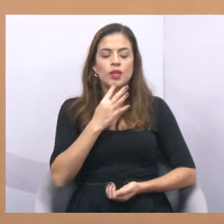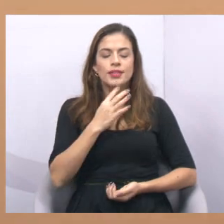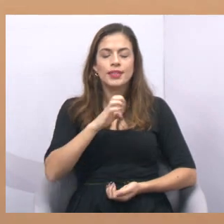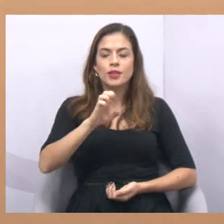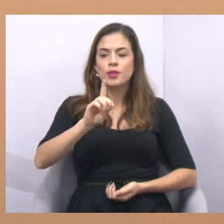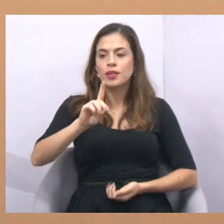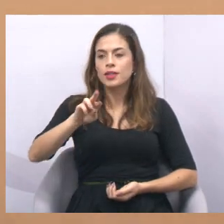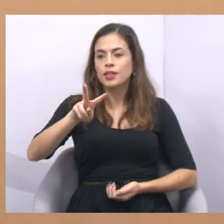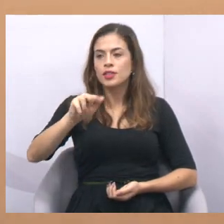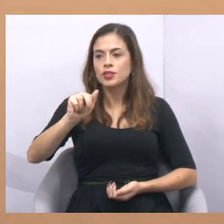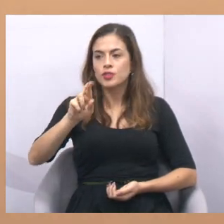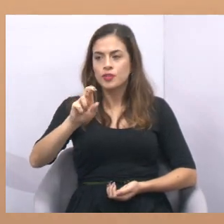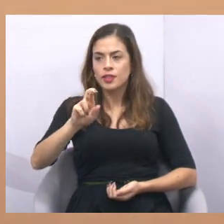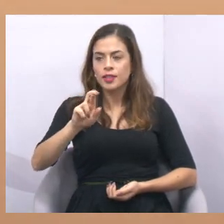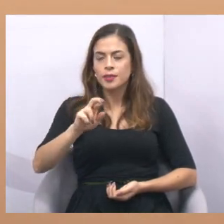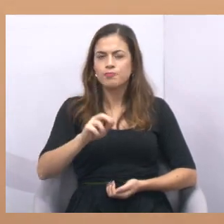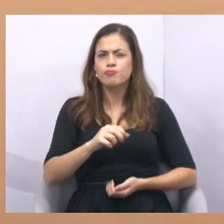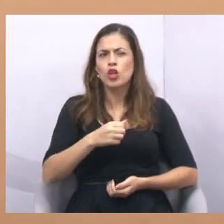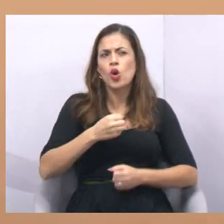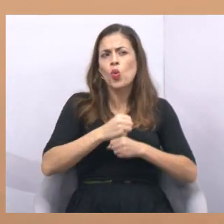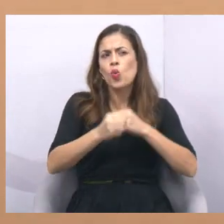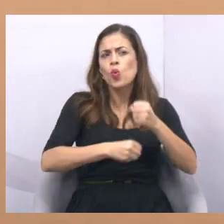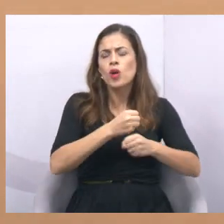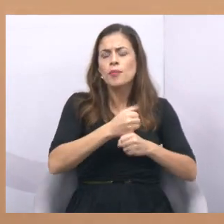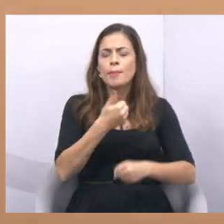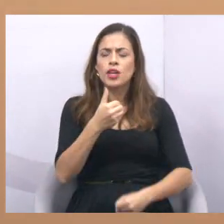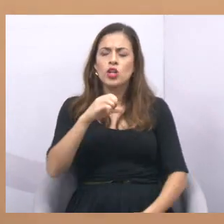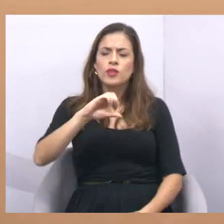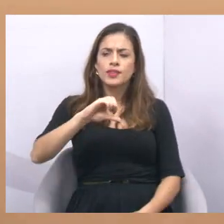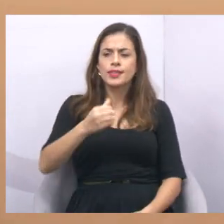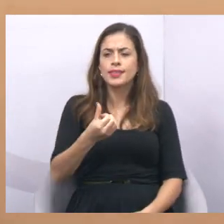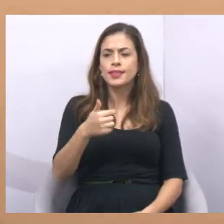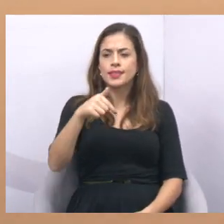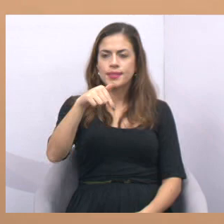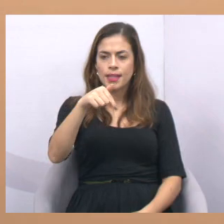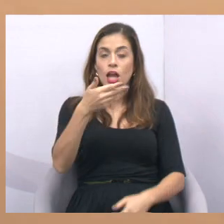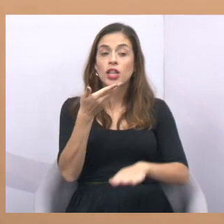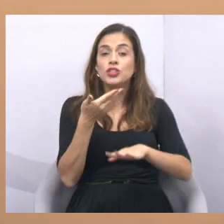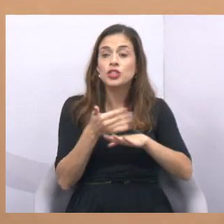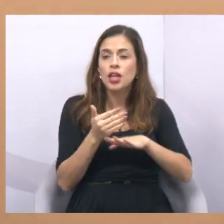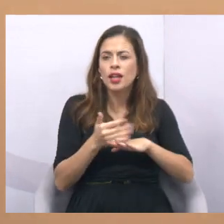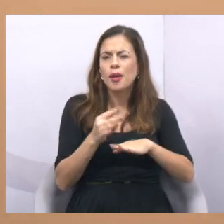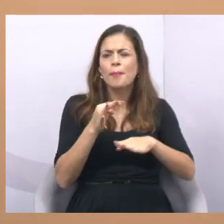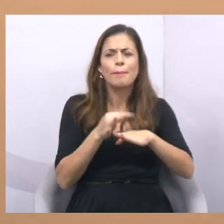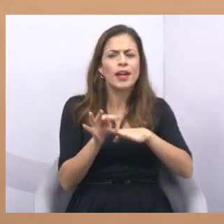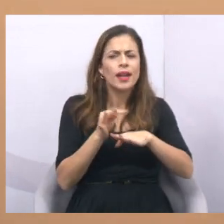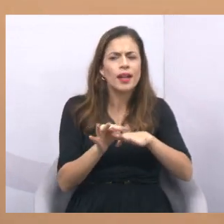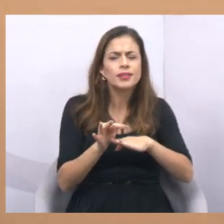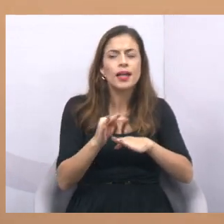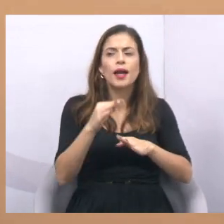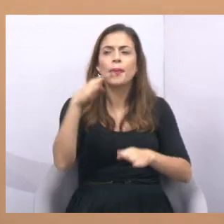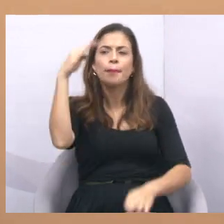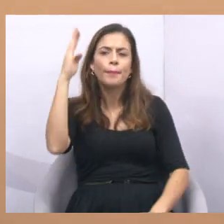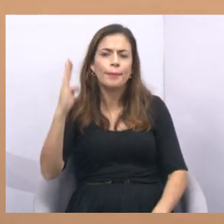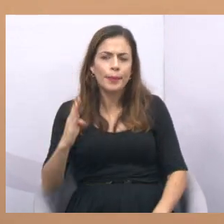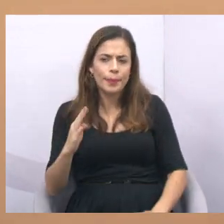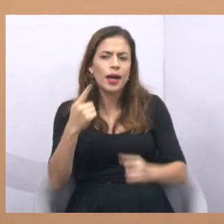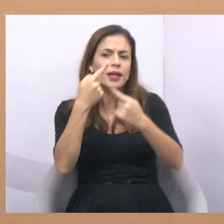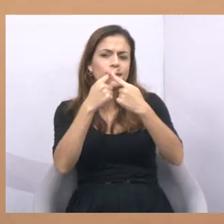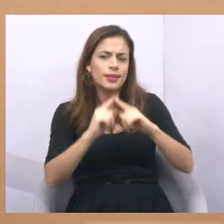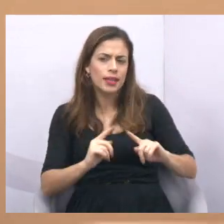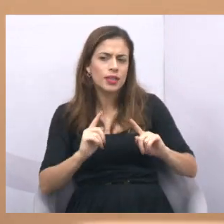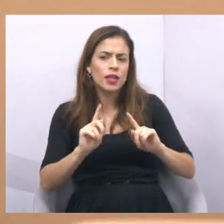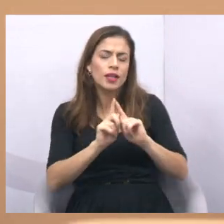em 1967, quando estávamos em treinamento com a seleção para disputar